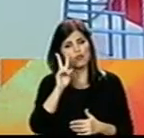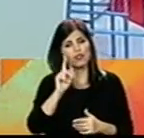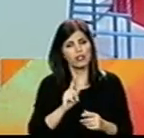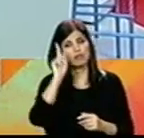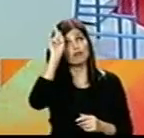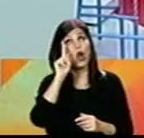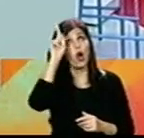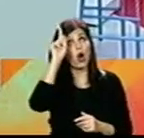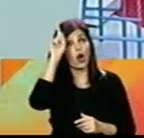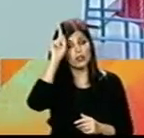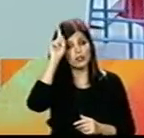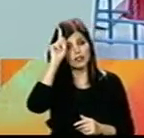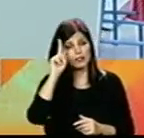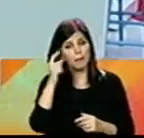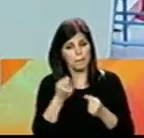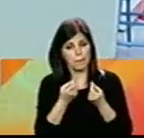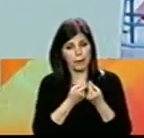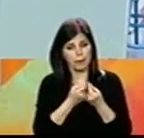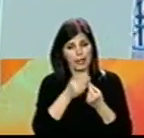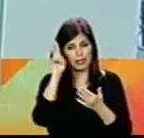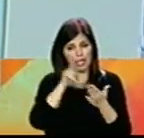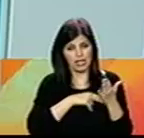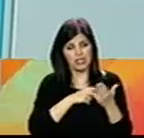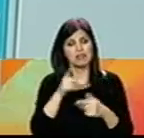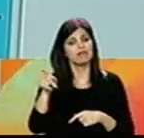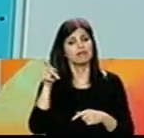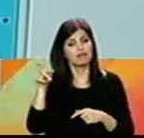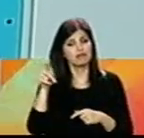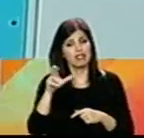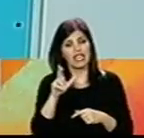bem junto à Galiza, onde está a nossa querida Rita Belinha.